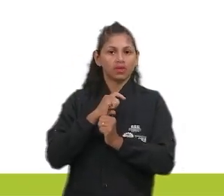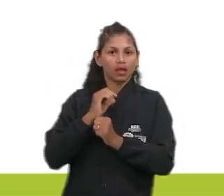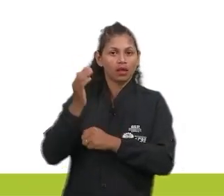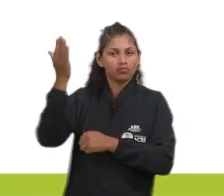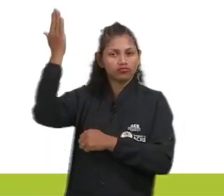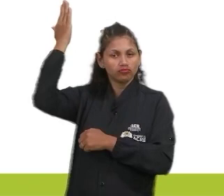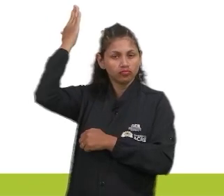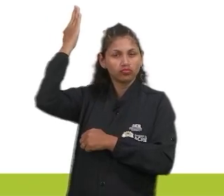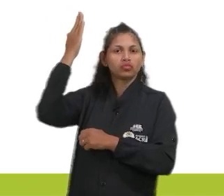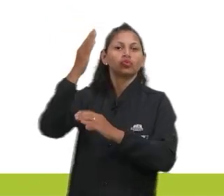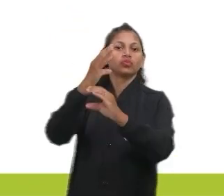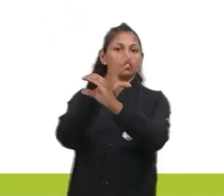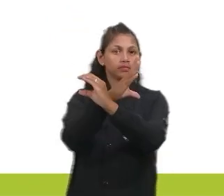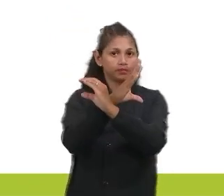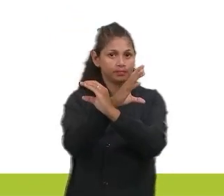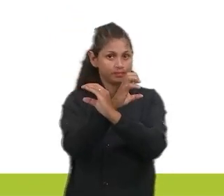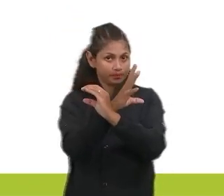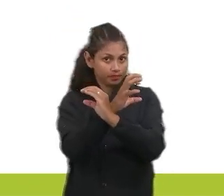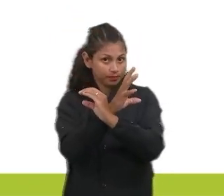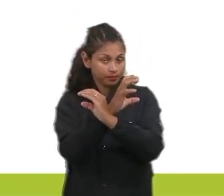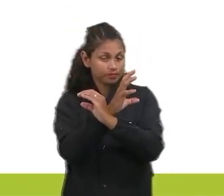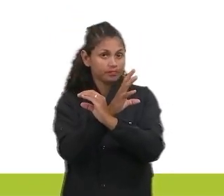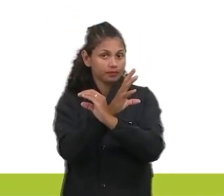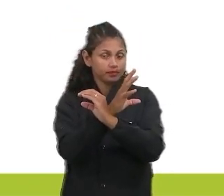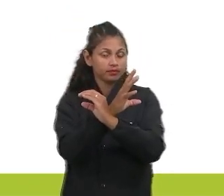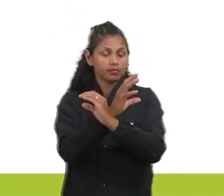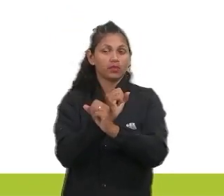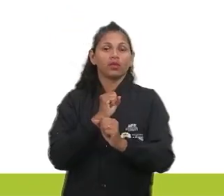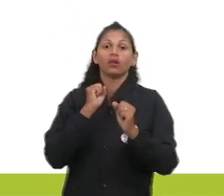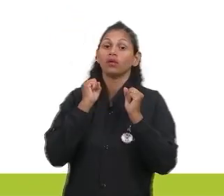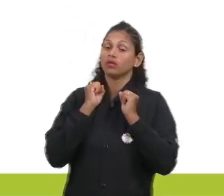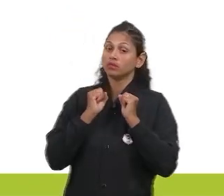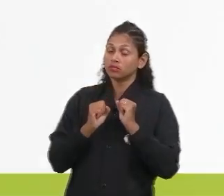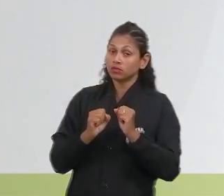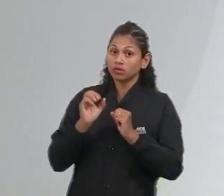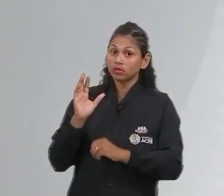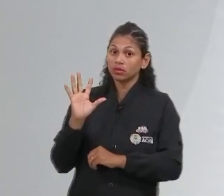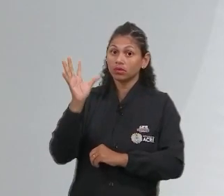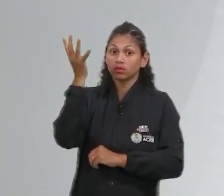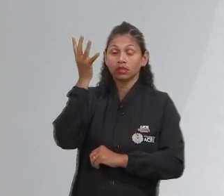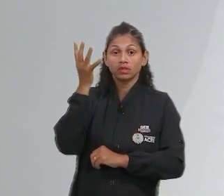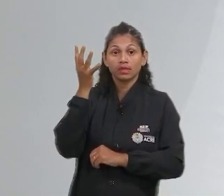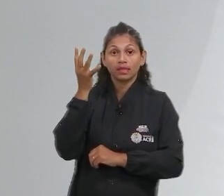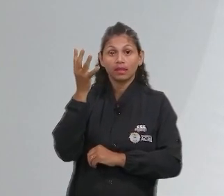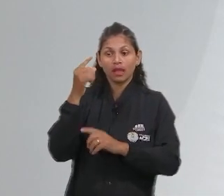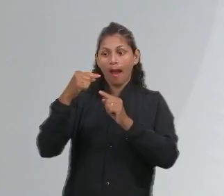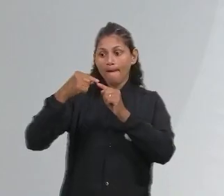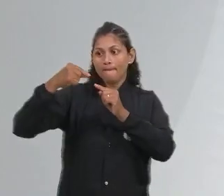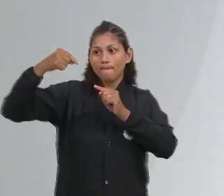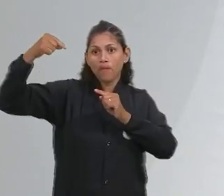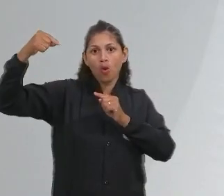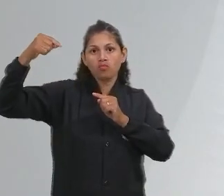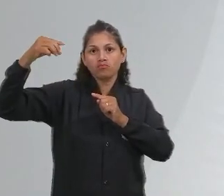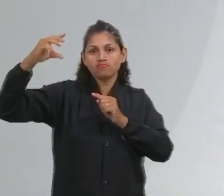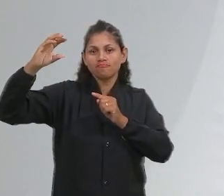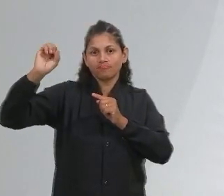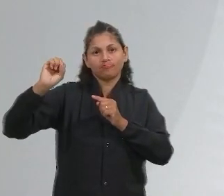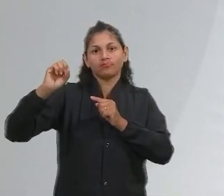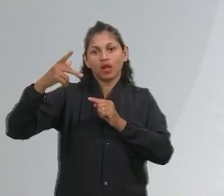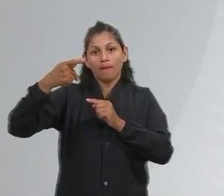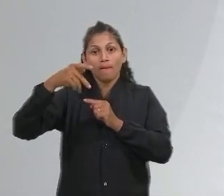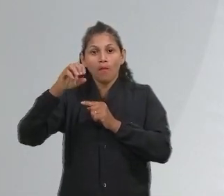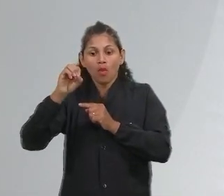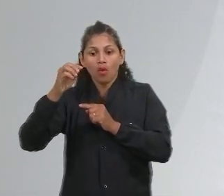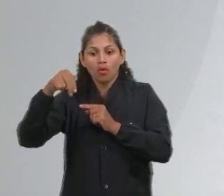carboxila. Lembrando que o ácido carboxílico, ele só pode acontecer nas extremidades, tá? Da estrutura. Você nunca vai